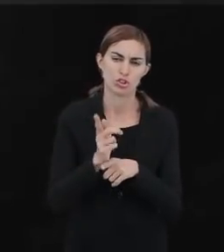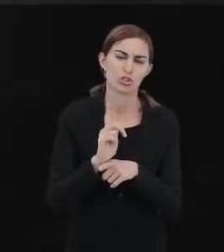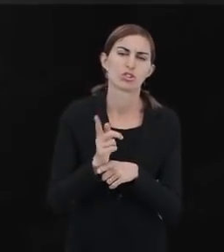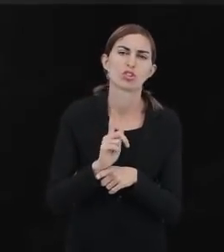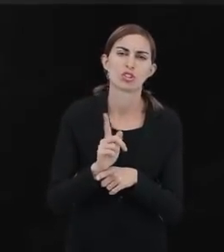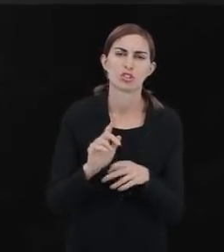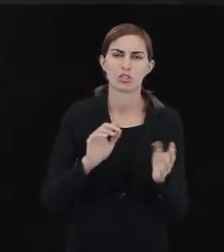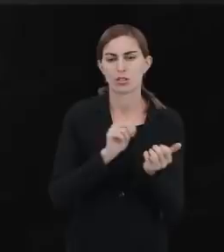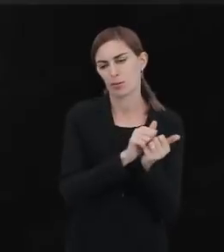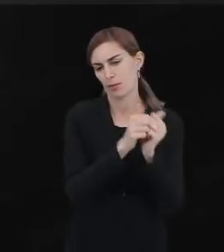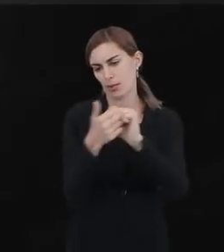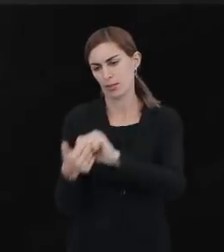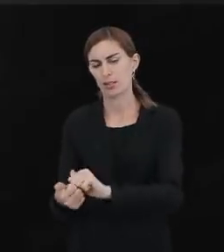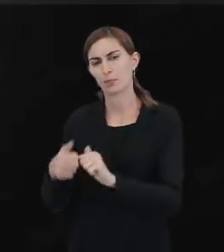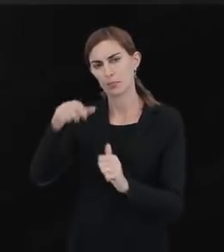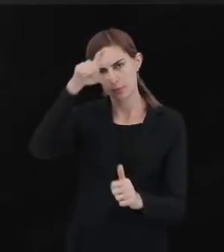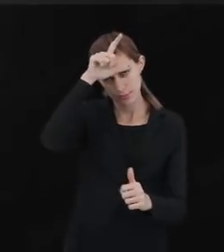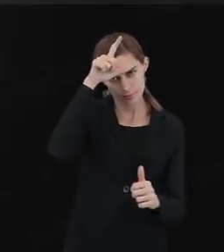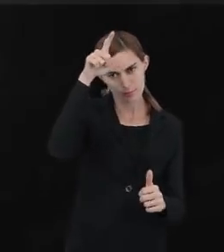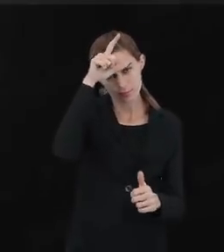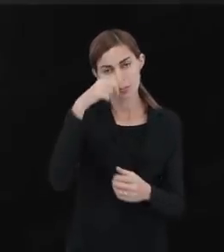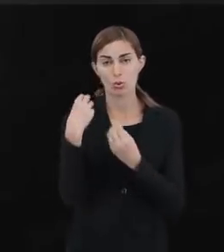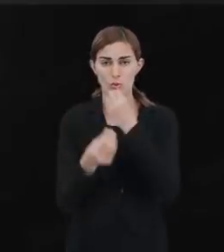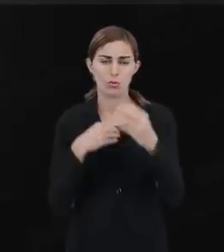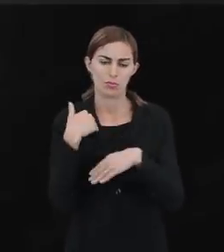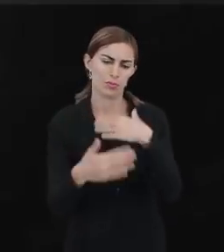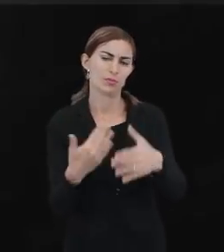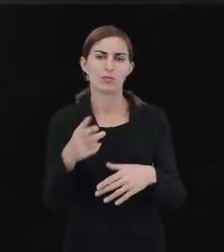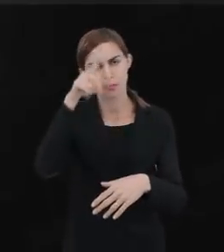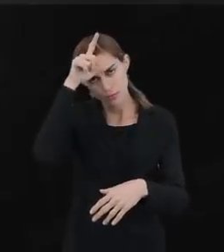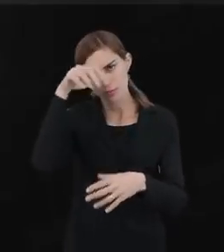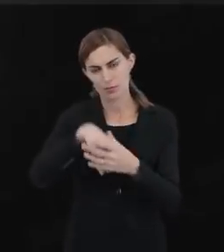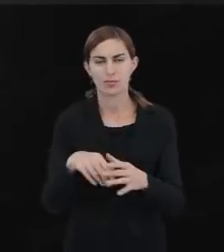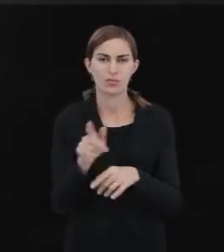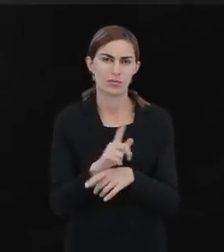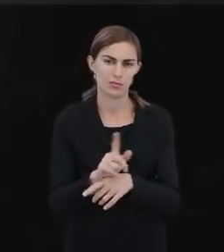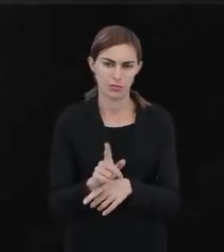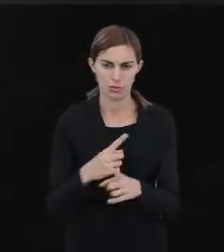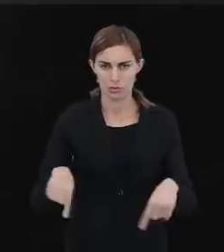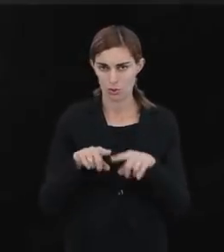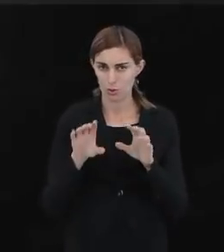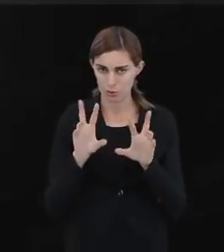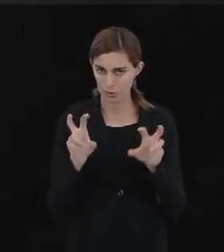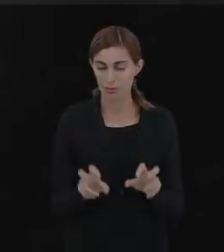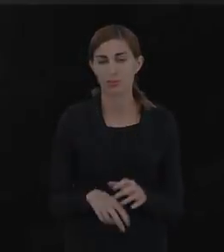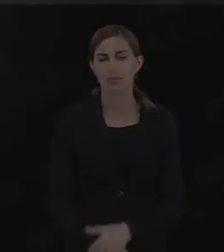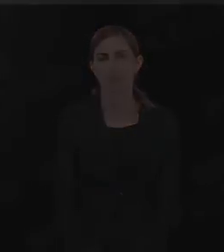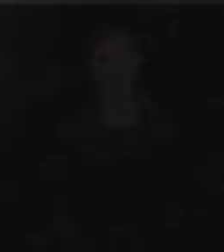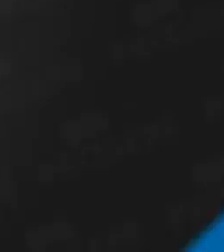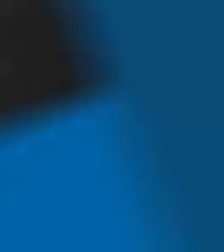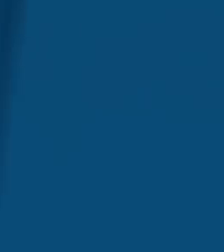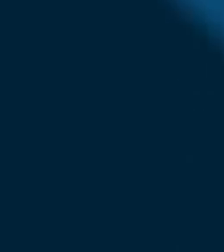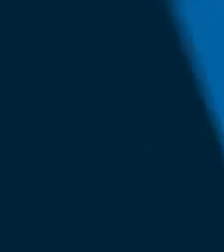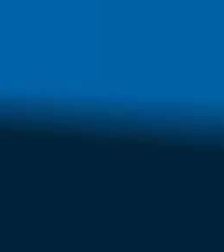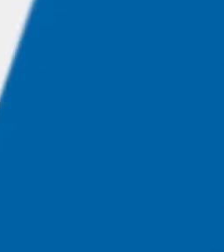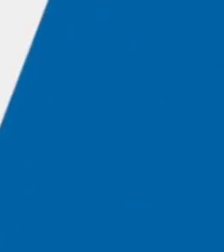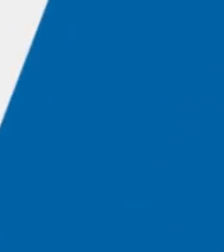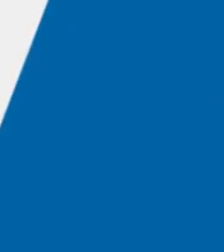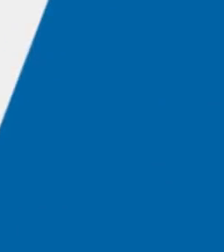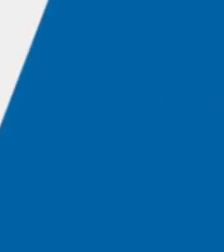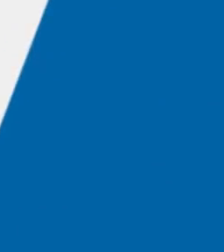adaptar na liderança de como você desenvolver a liderança deputado já estamos vamos ao nosso conteúdo